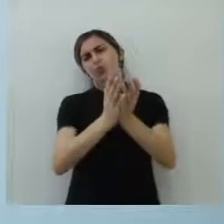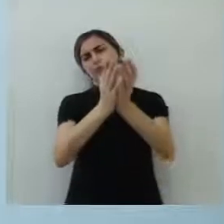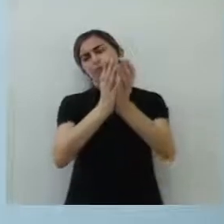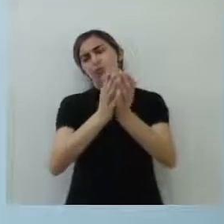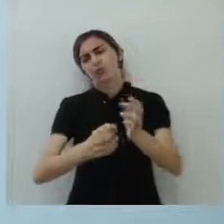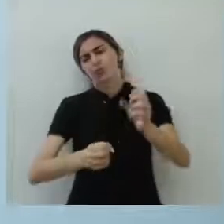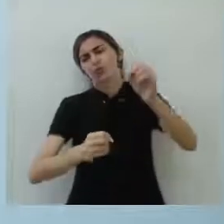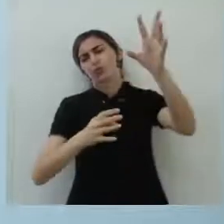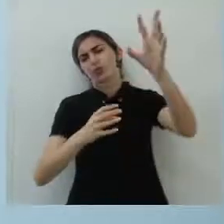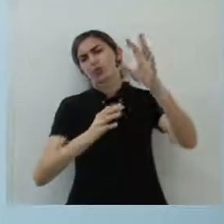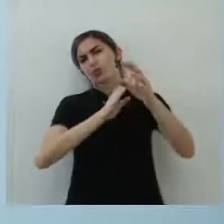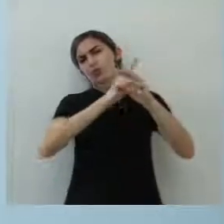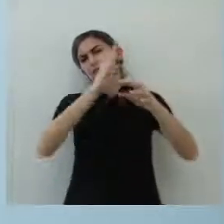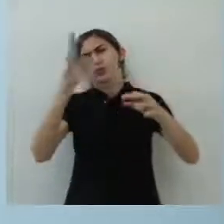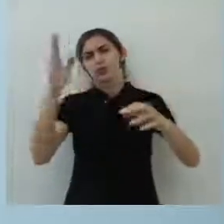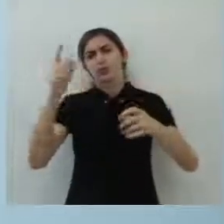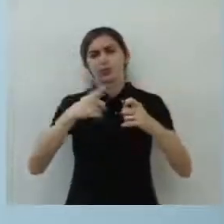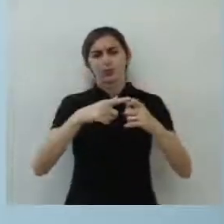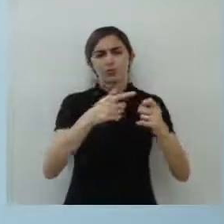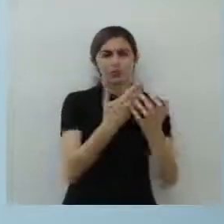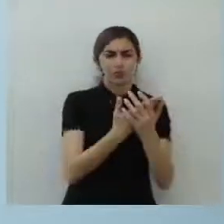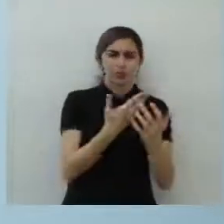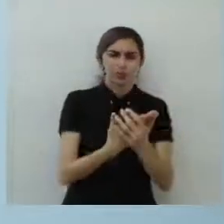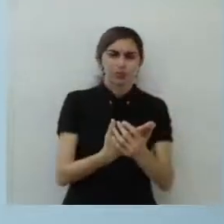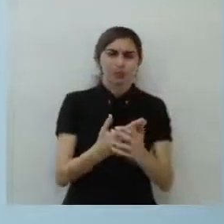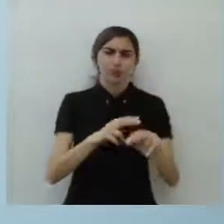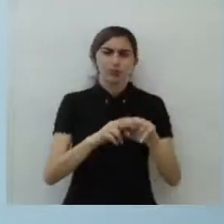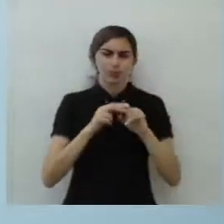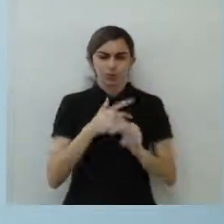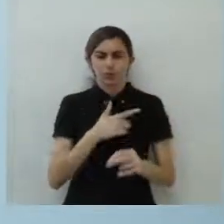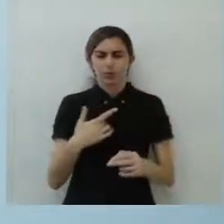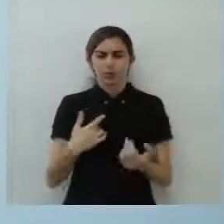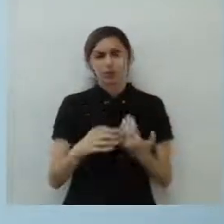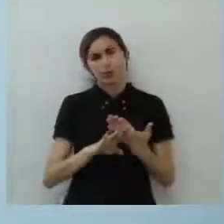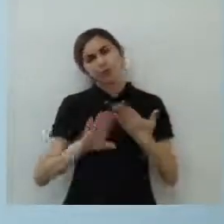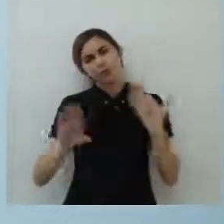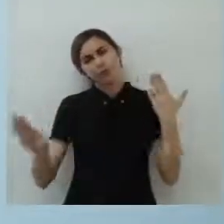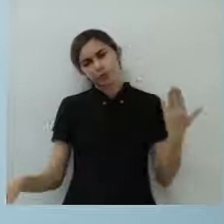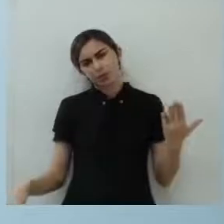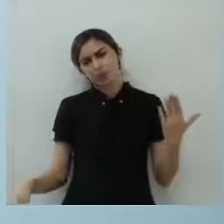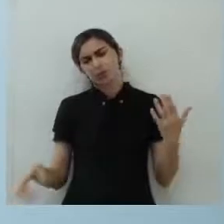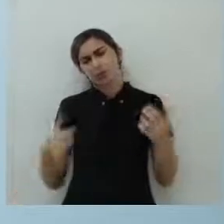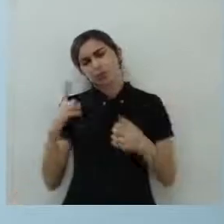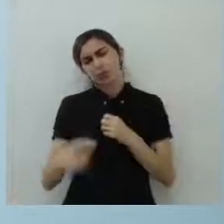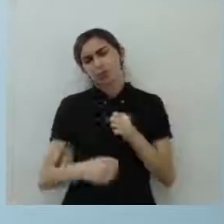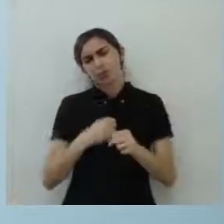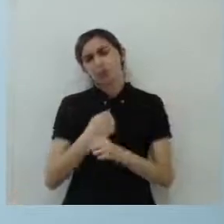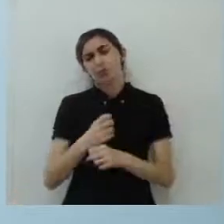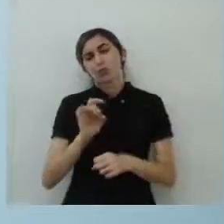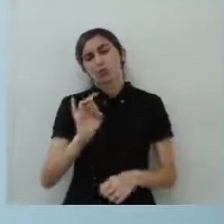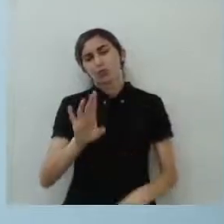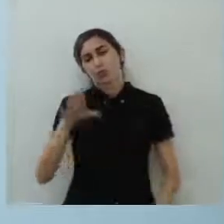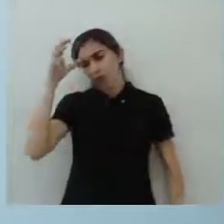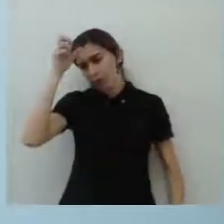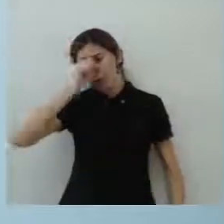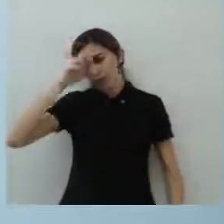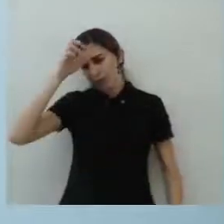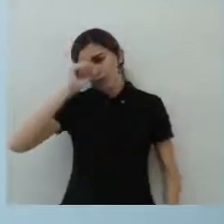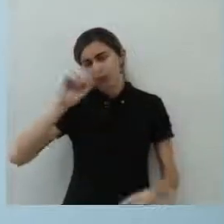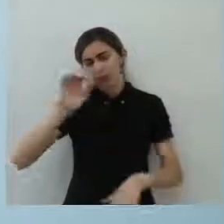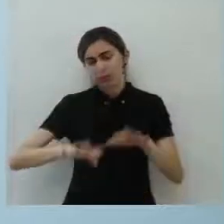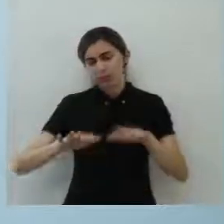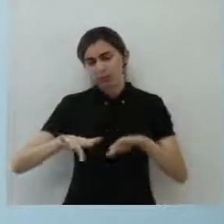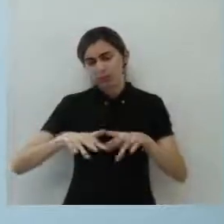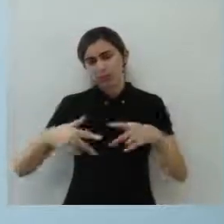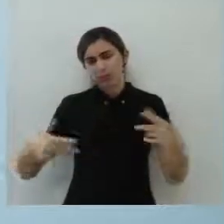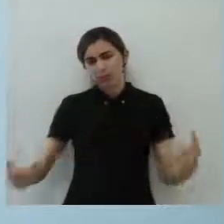pensar no seguinte: ele era estudante de medicina, por motivos de saúde ele se afasta, ele estava 1 ano fora. Só que ele aprende a tocar bateria,